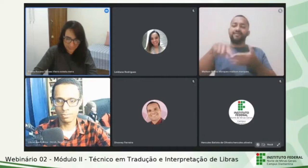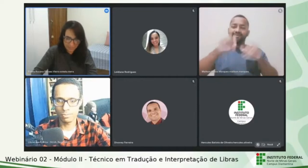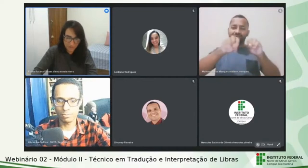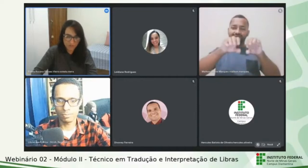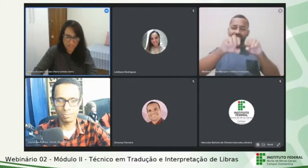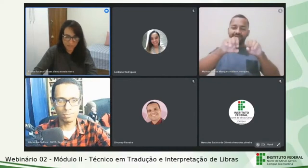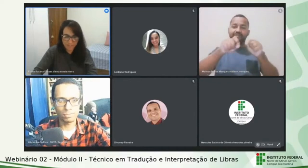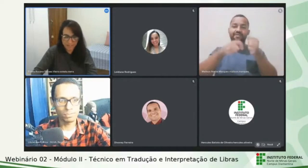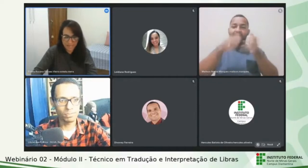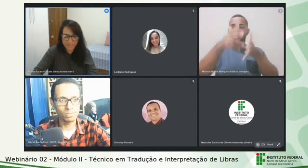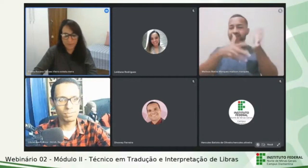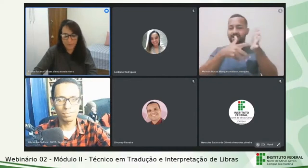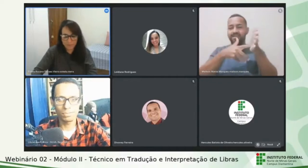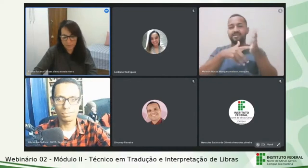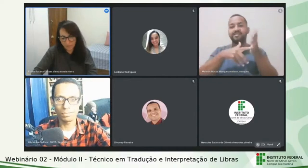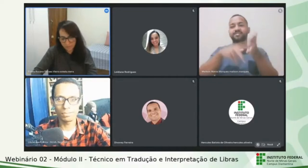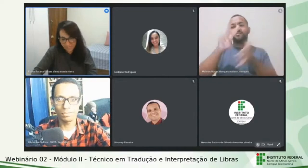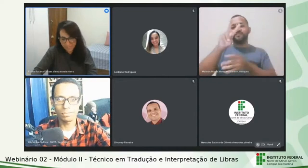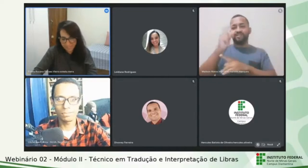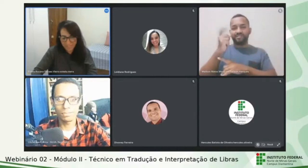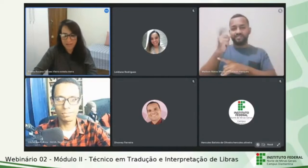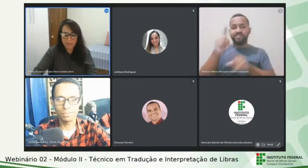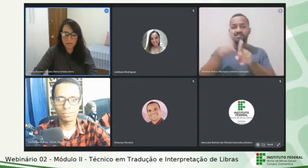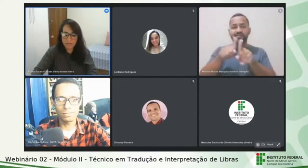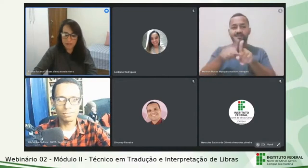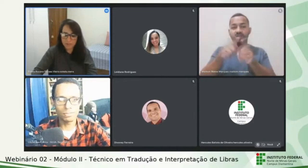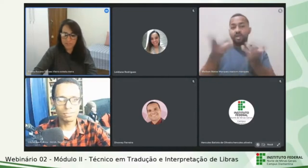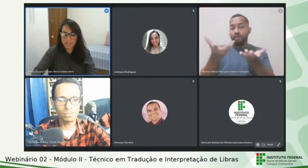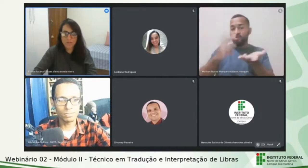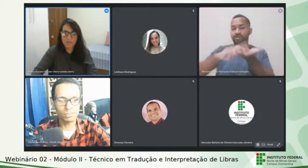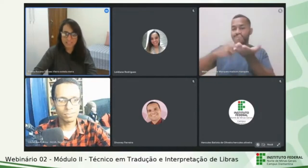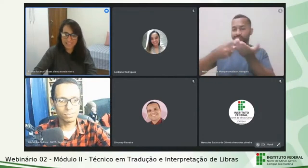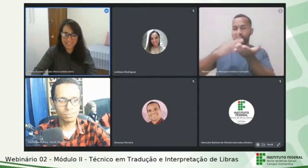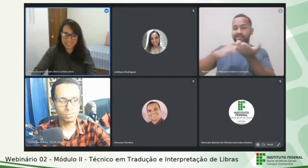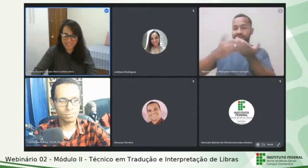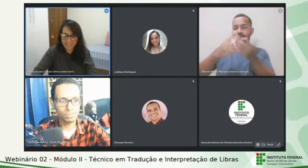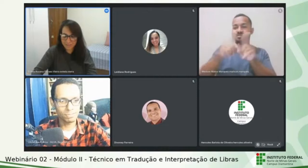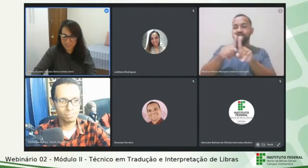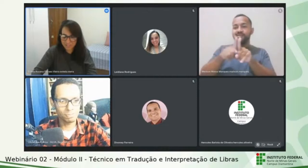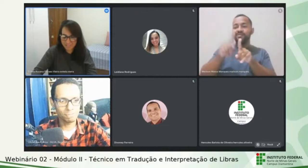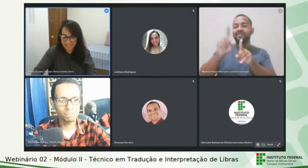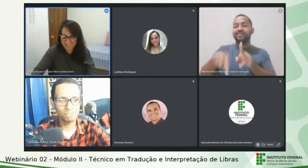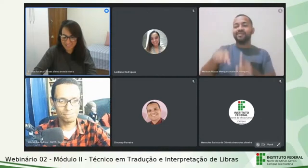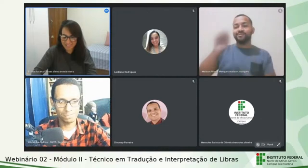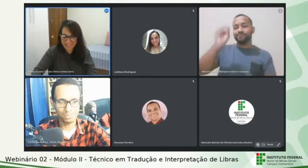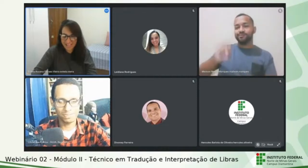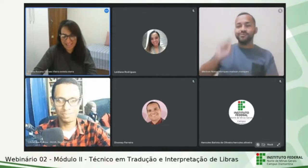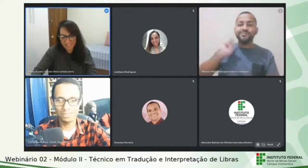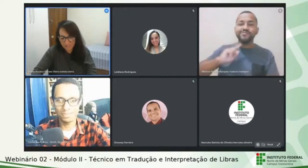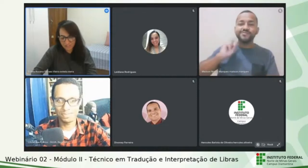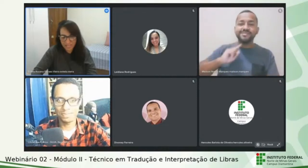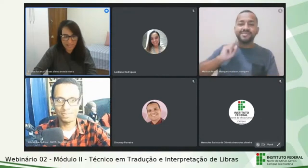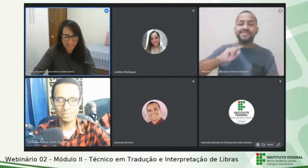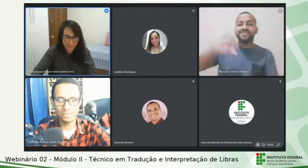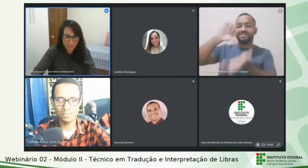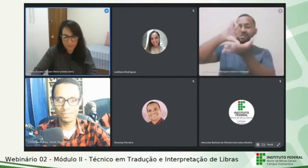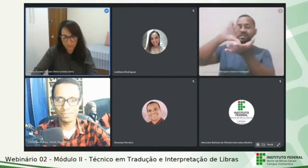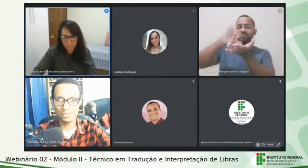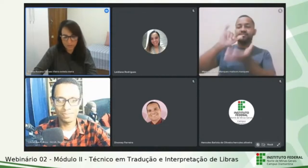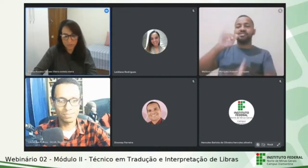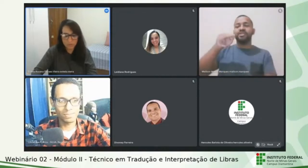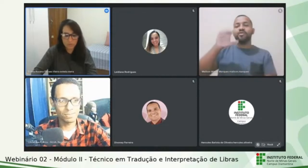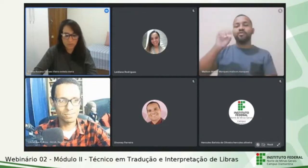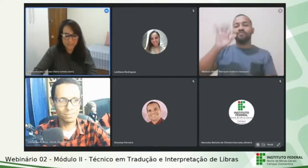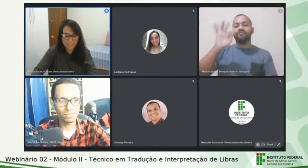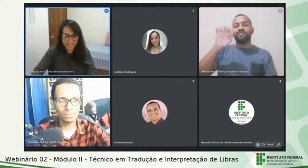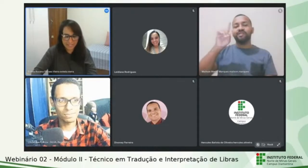tradutor e intérprete de língua de sinais pelo IFSU de Minas, no campus Inconfidentes, aqui em Minas Gerais. Além disso, ele é ex-membro